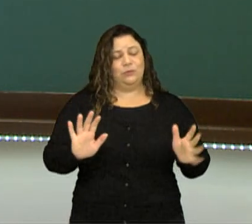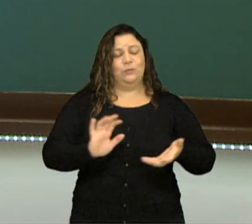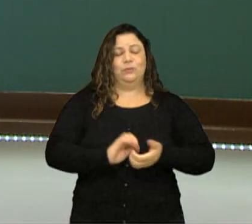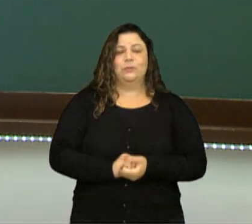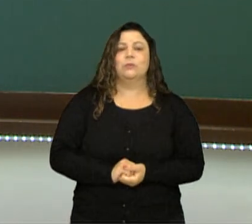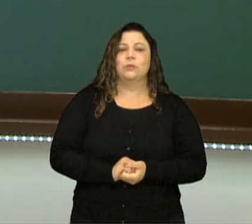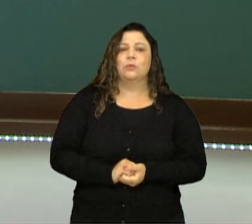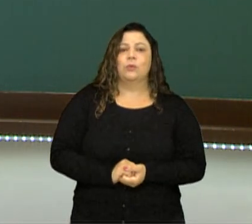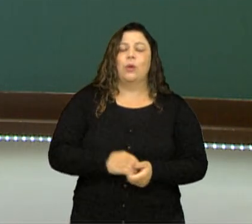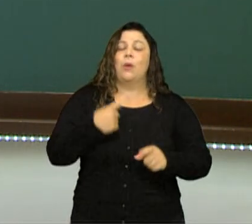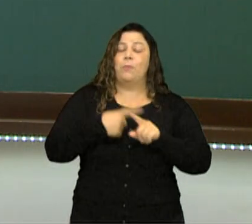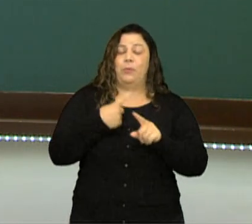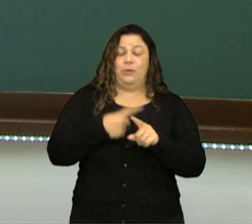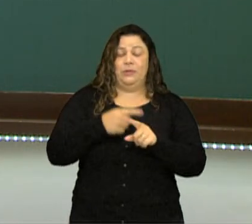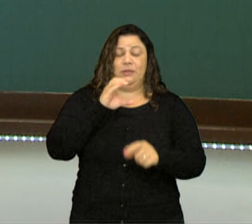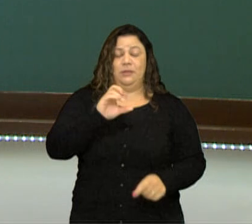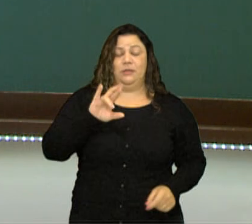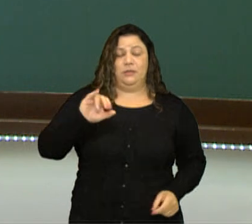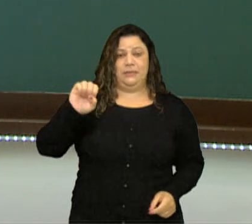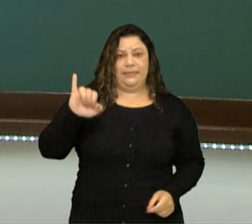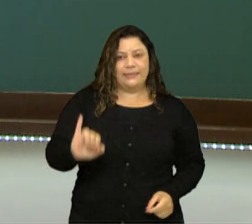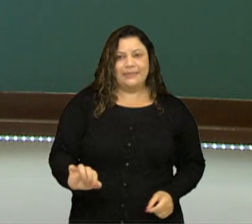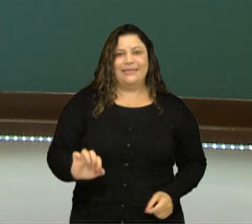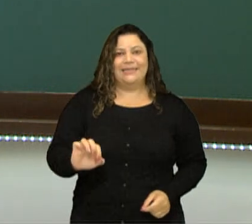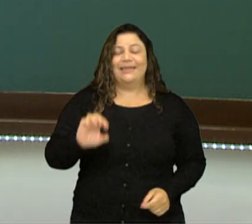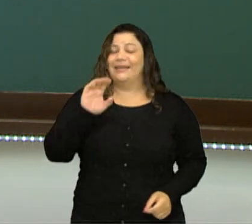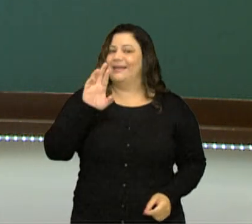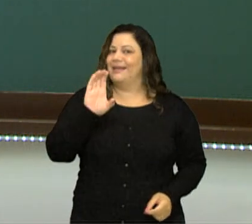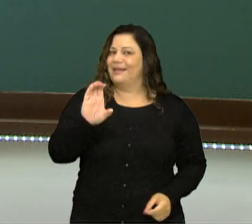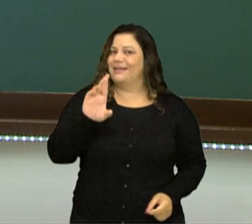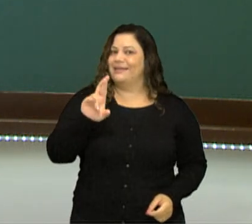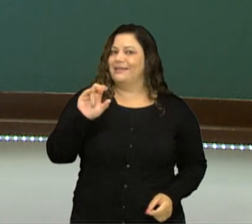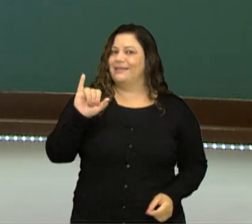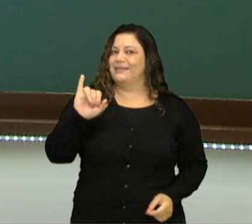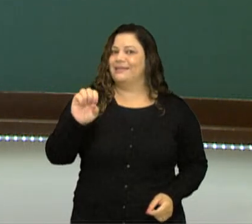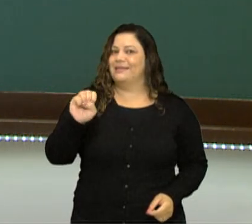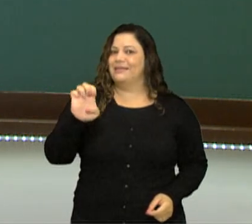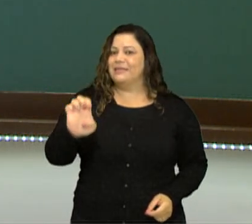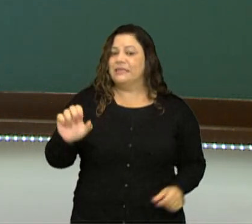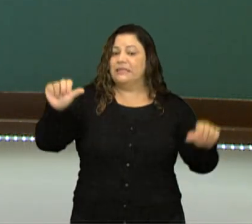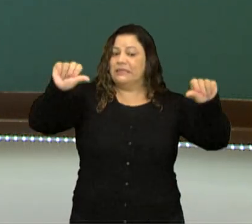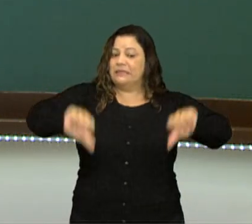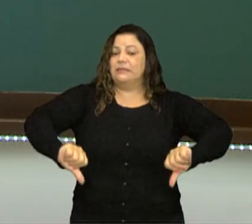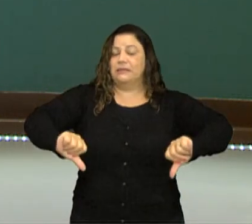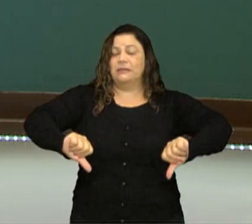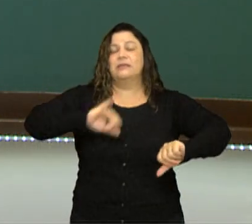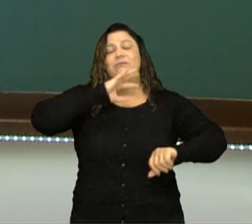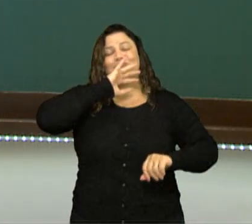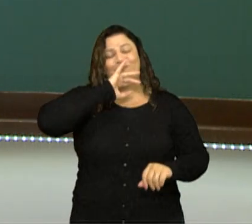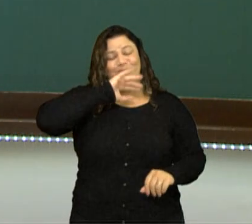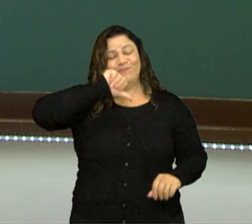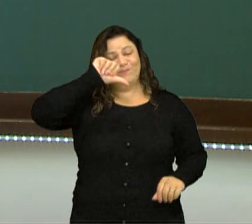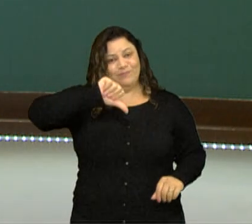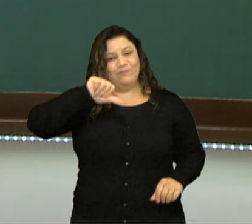realidade, a crise não é boa, mas em um momento menos pior, ele podia fazer algumas coisas.